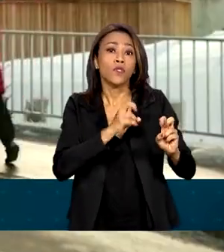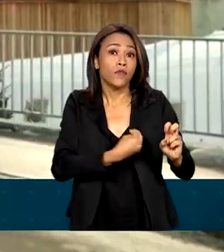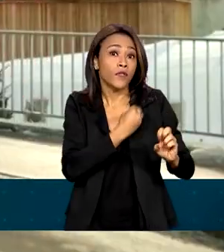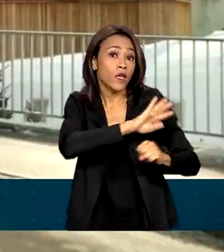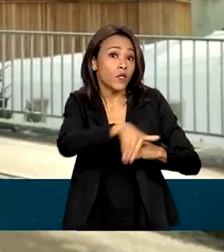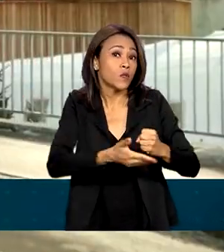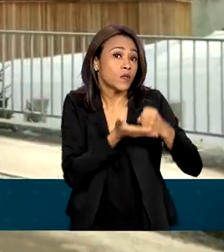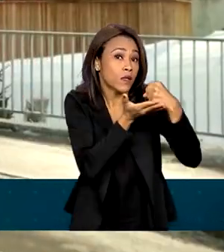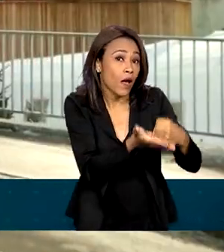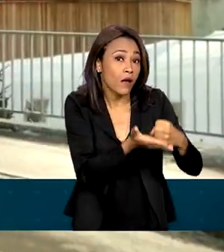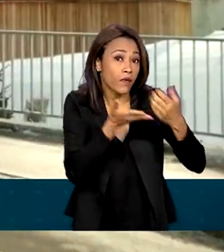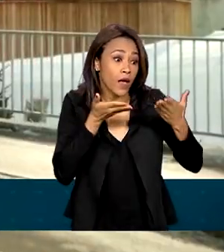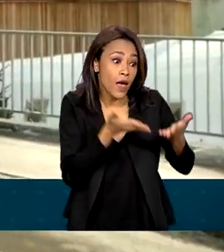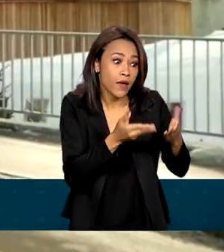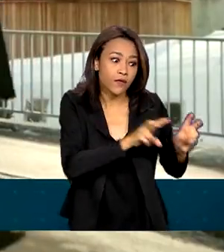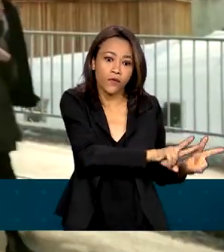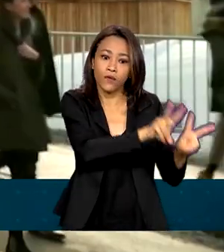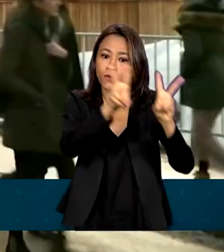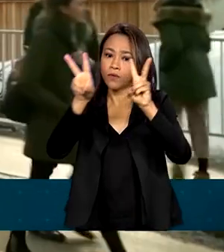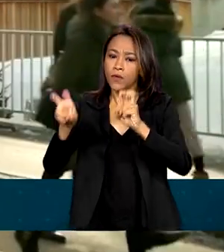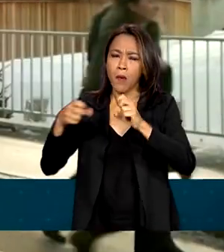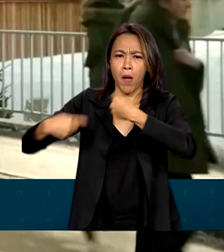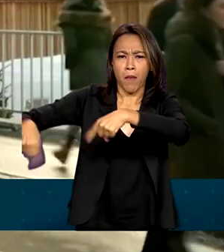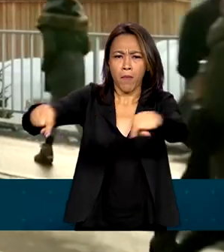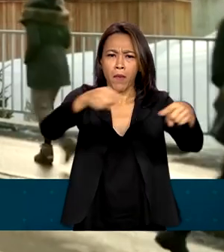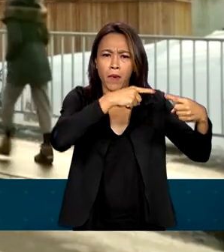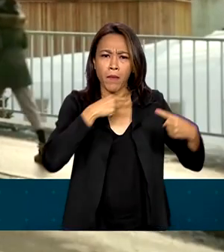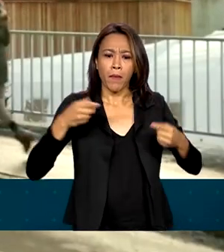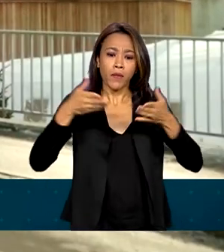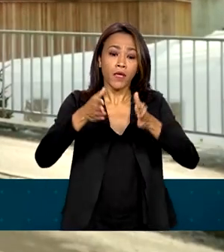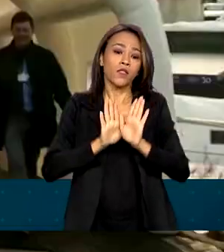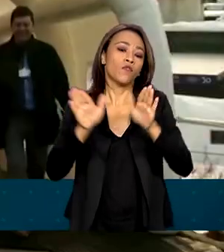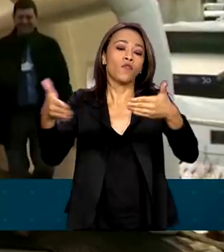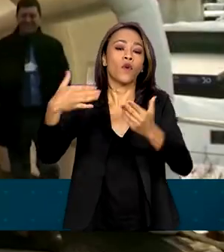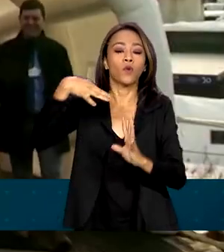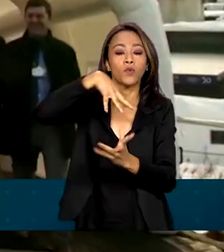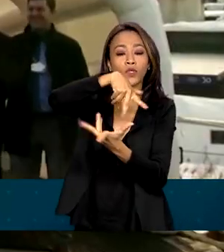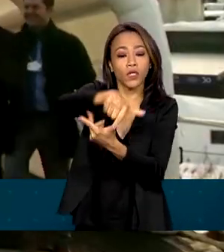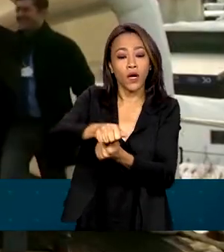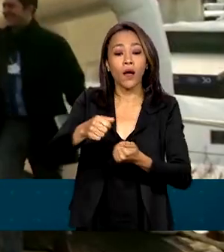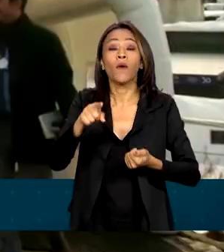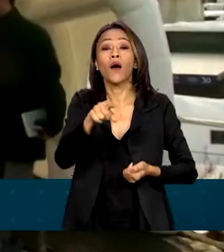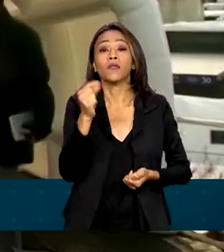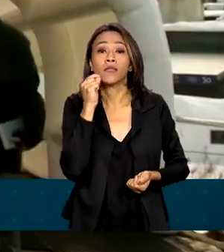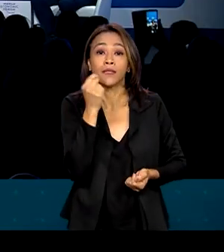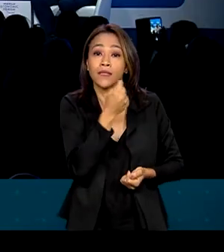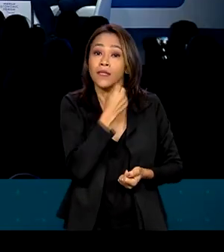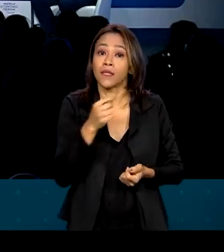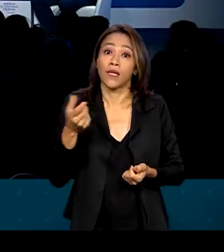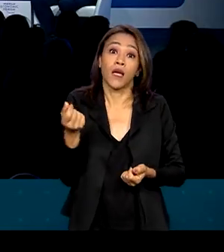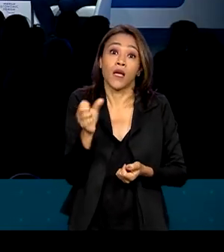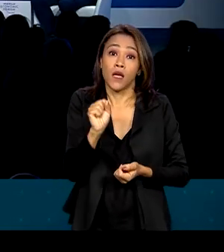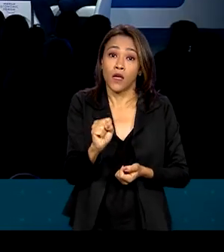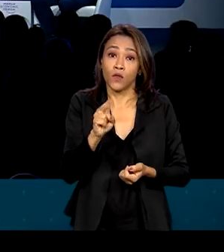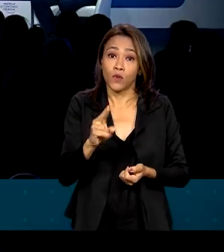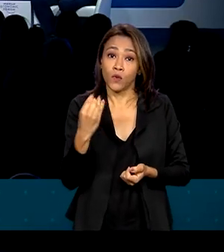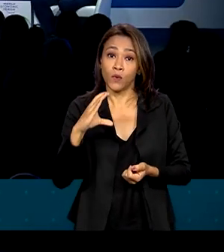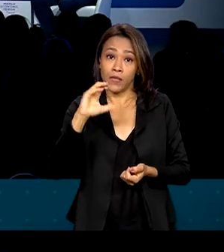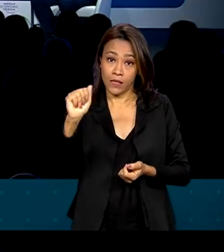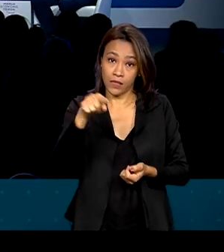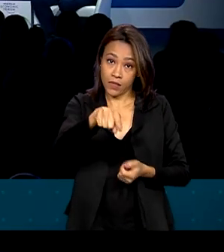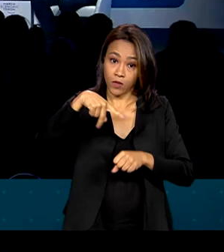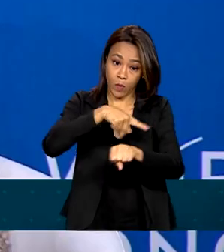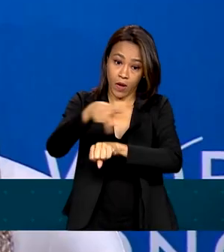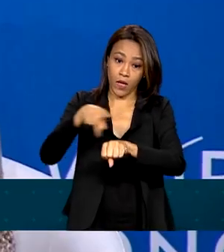A pergunta norteou as discussões no primeiro dia do Fórum Econômico Mundial em Davos, na Suíça. Representando o Brasil